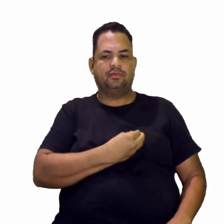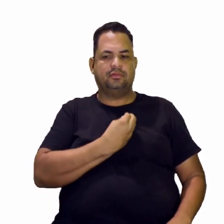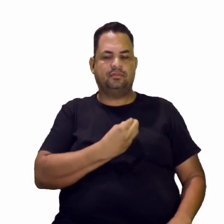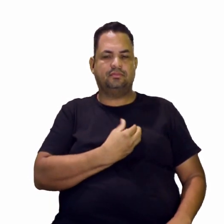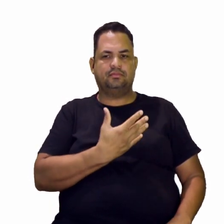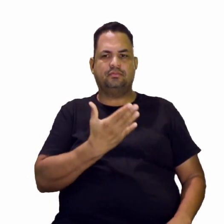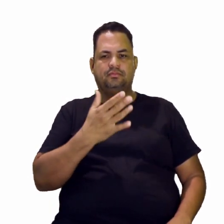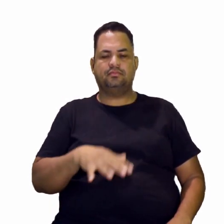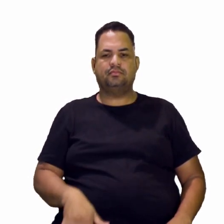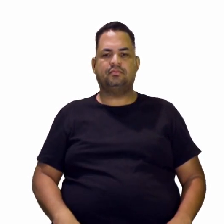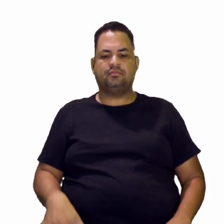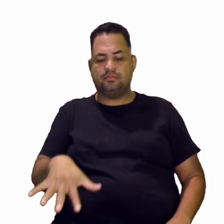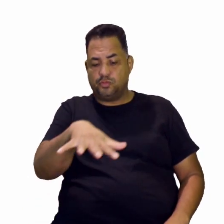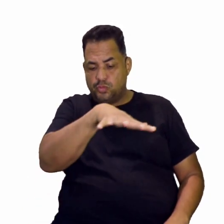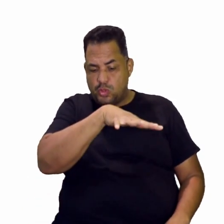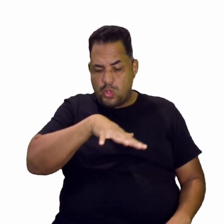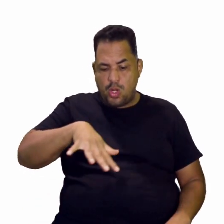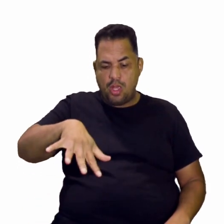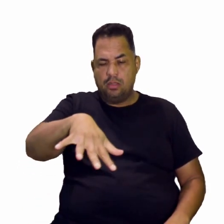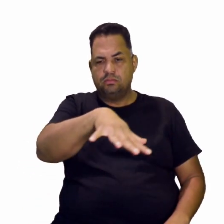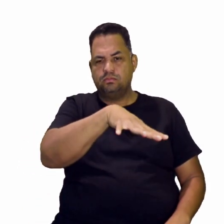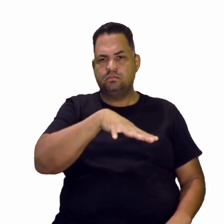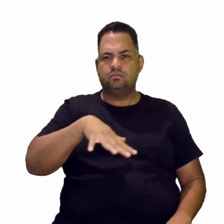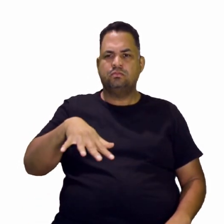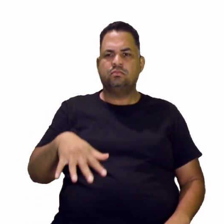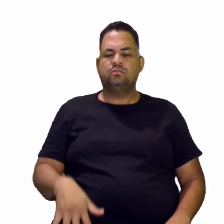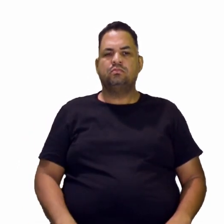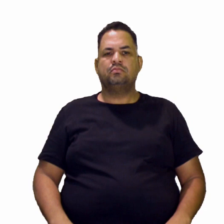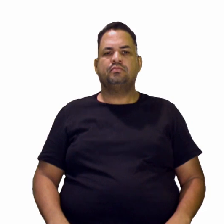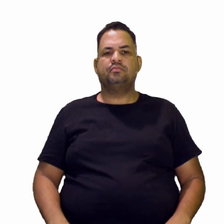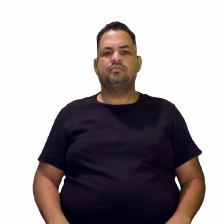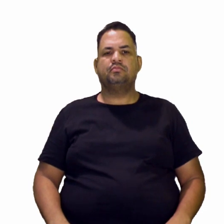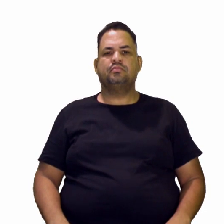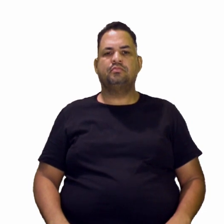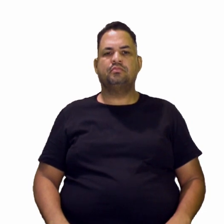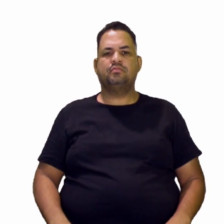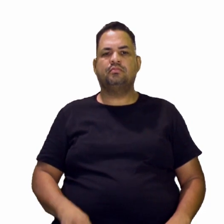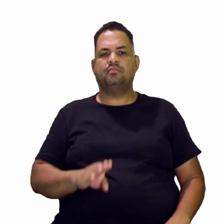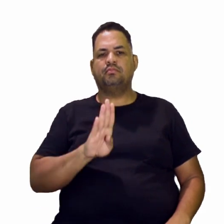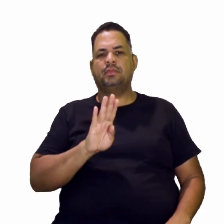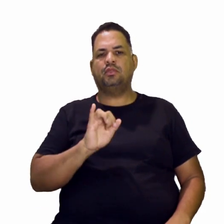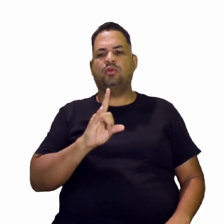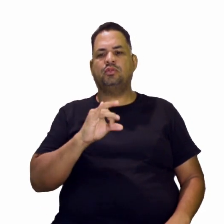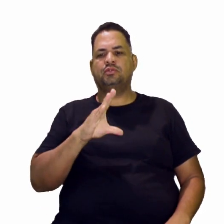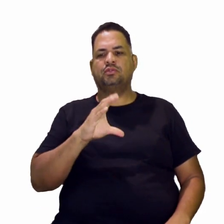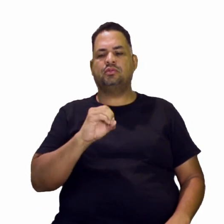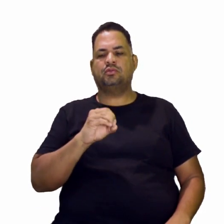Tá? E aqui são os bióticos.